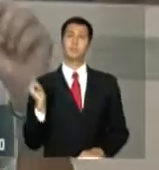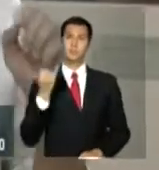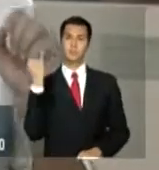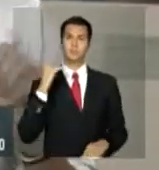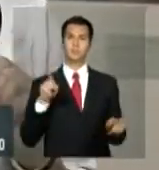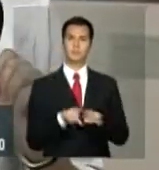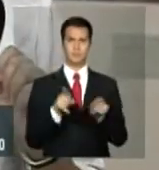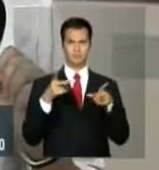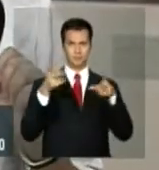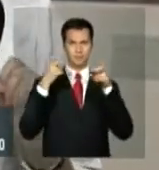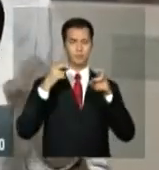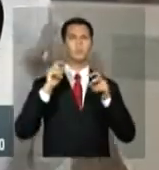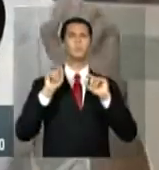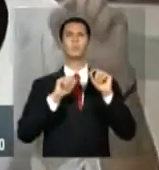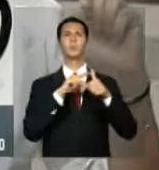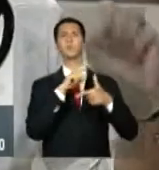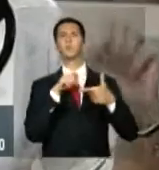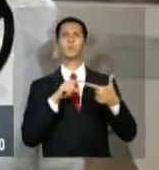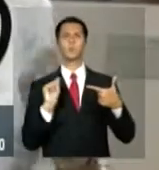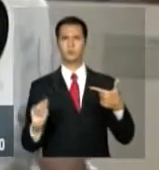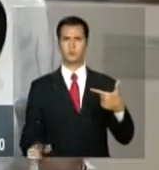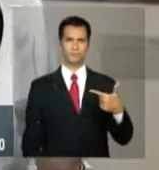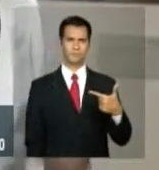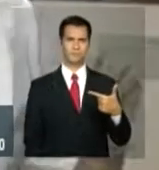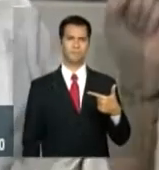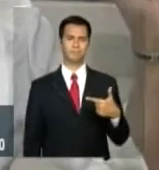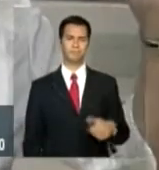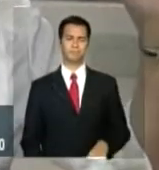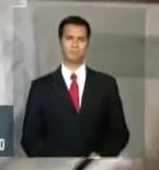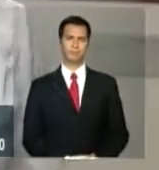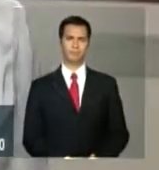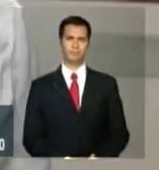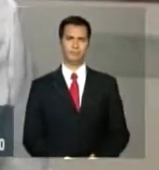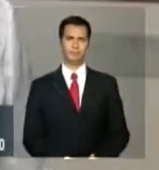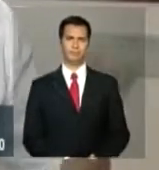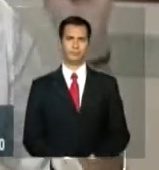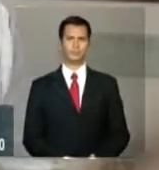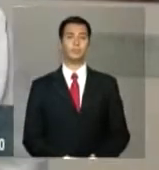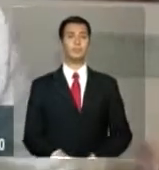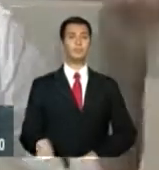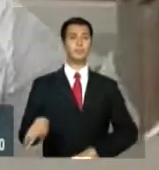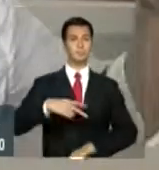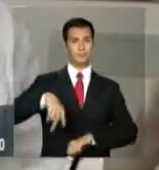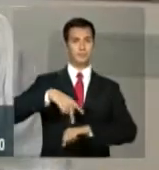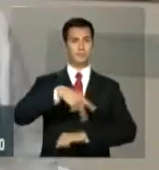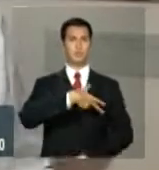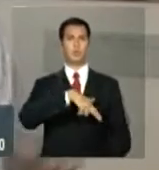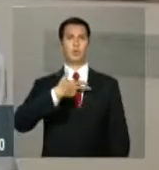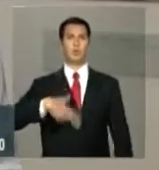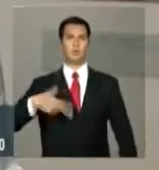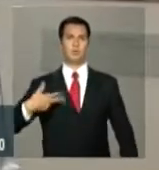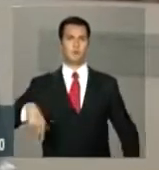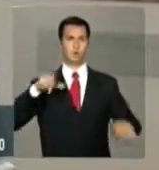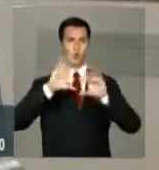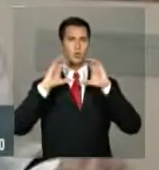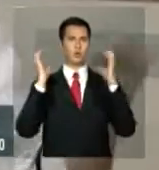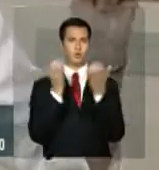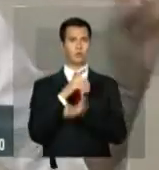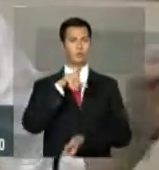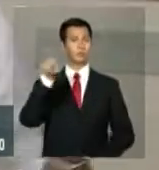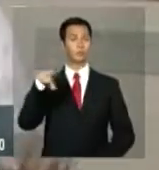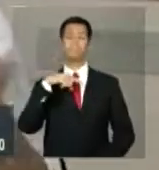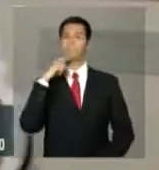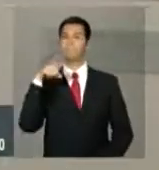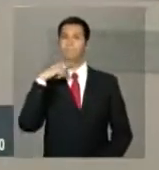notar uma outra coisa. Não houve em Copenhague, um documento era impossível tirar.